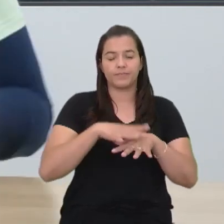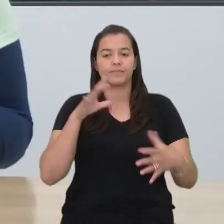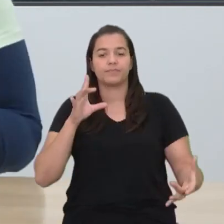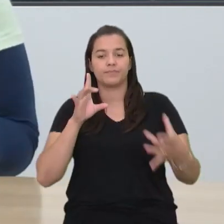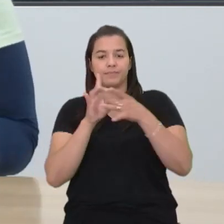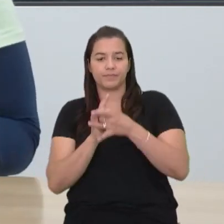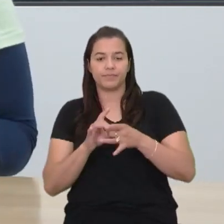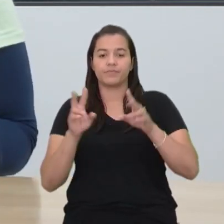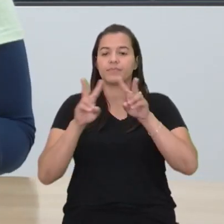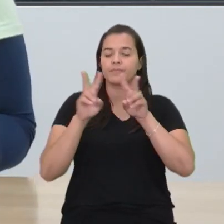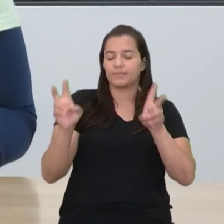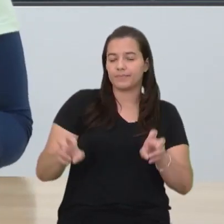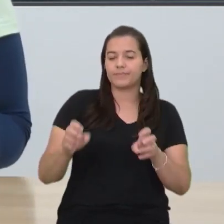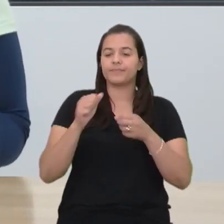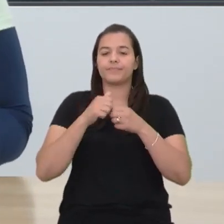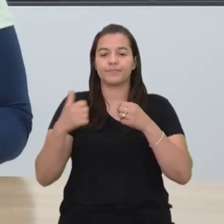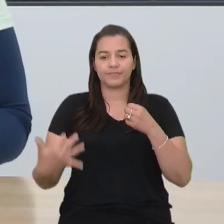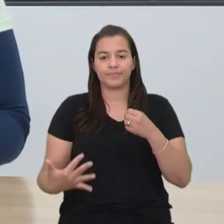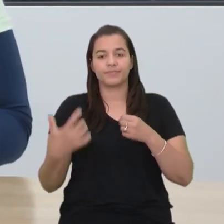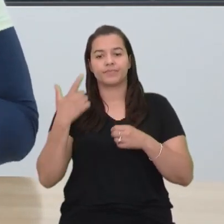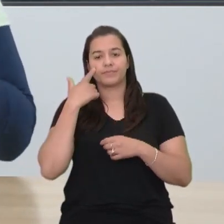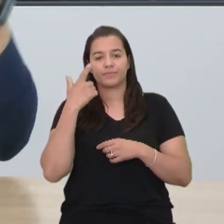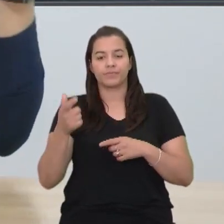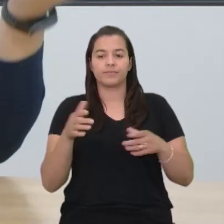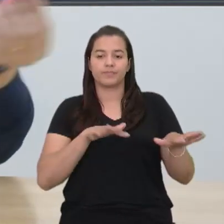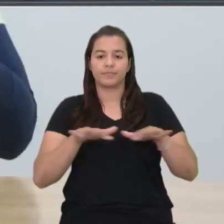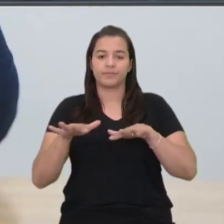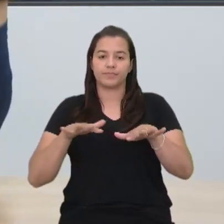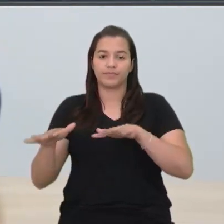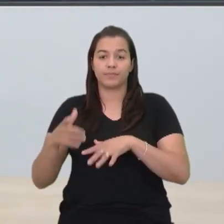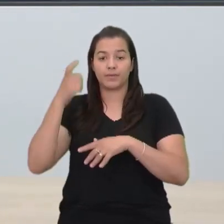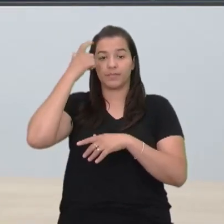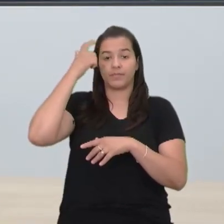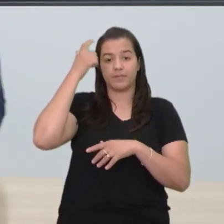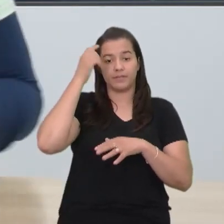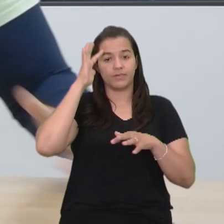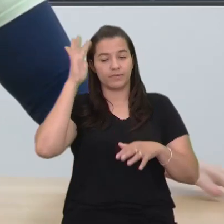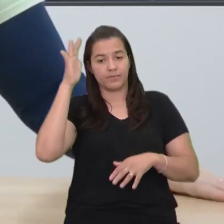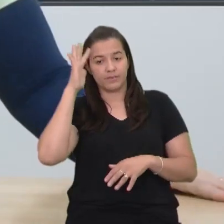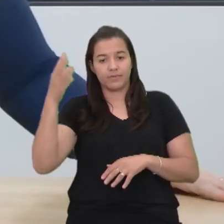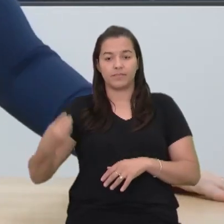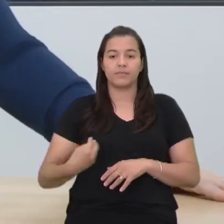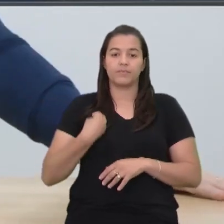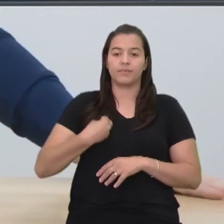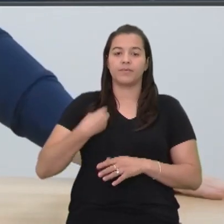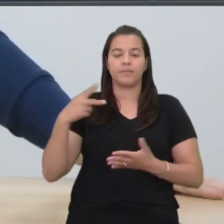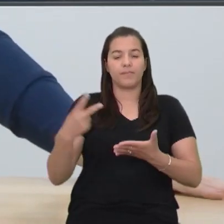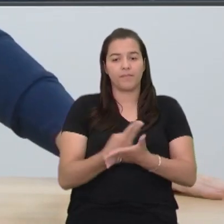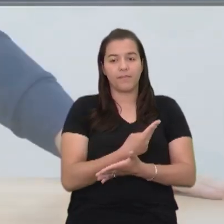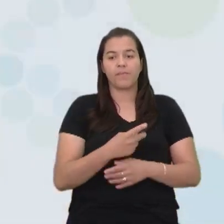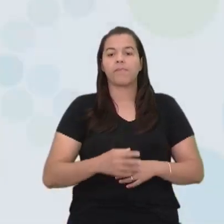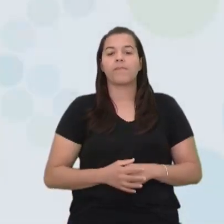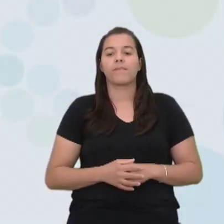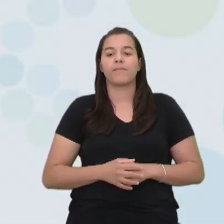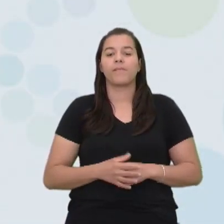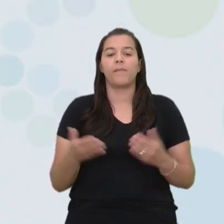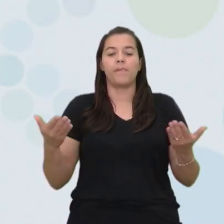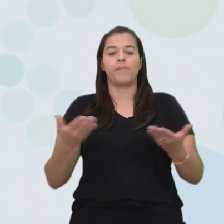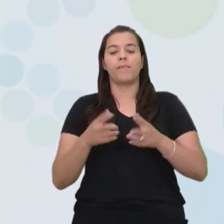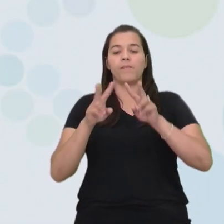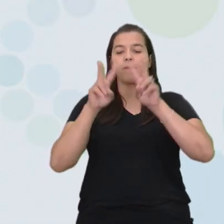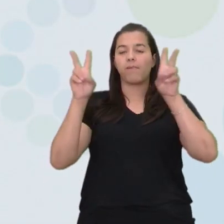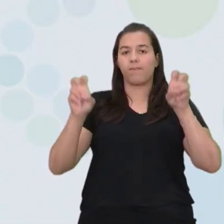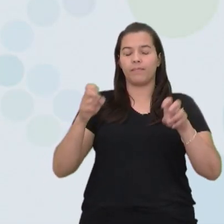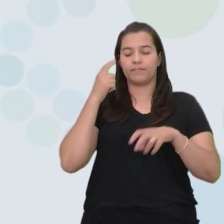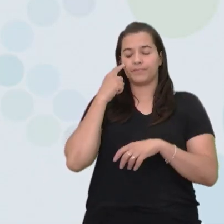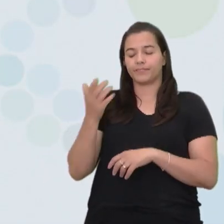mas o nome do nosso componente é geometria dinâmica. Eu estava pensando aqui na vida, falei errado, geometria dinâmica. O tema da nossa aula de hoje, vai aparecer para